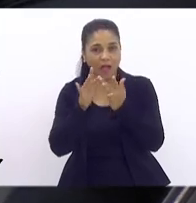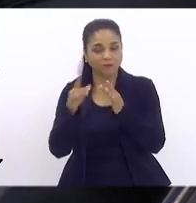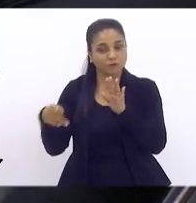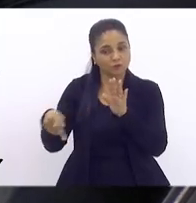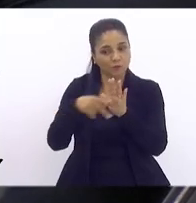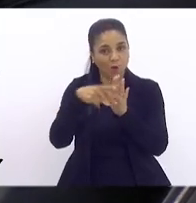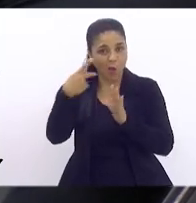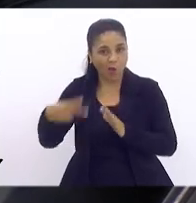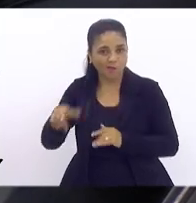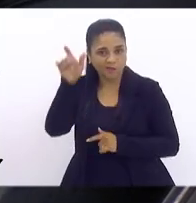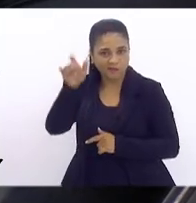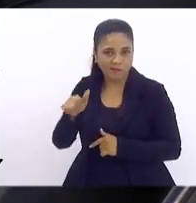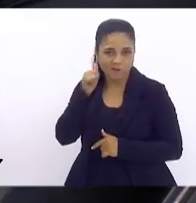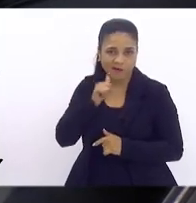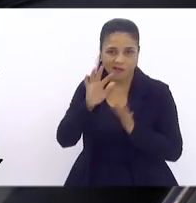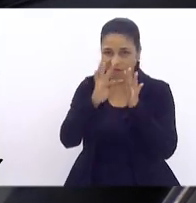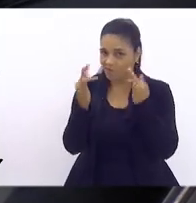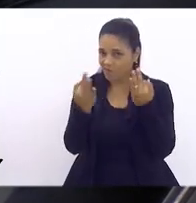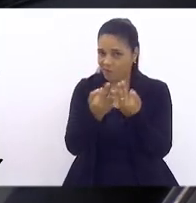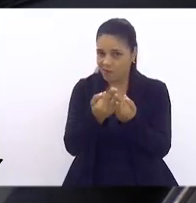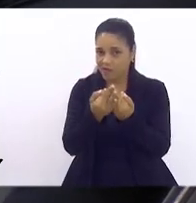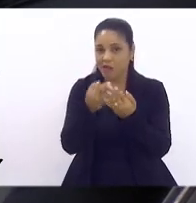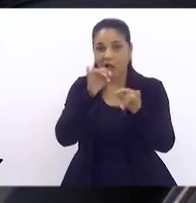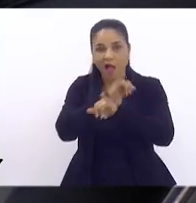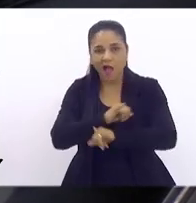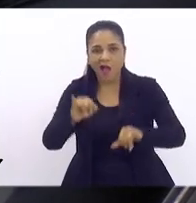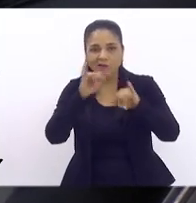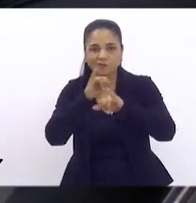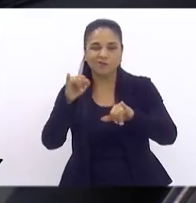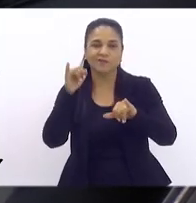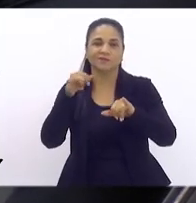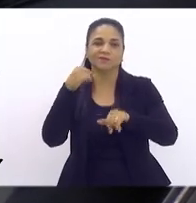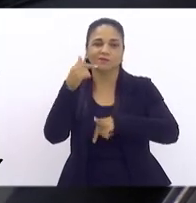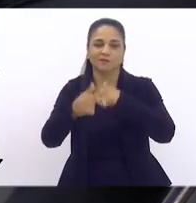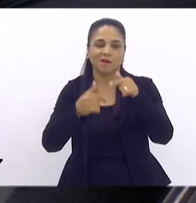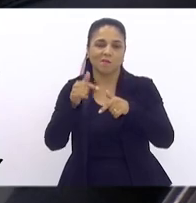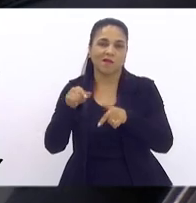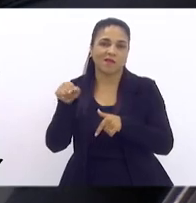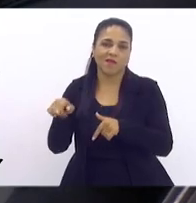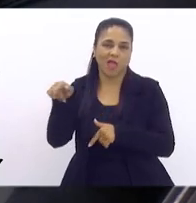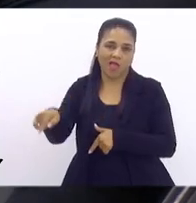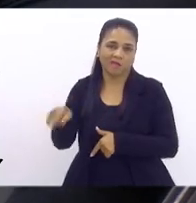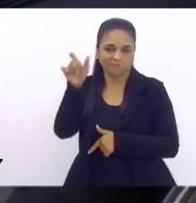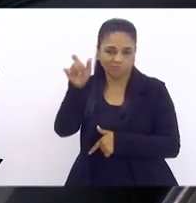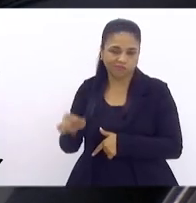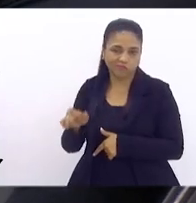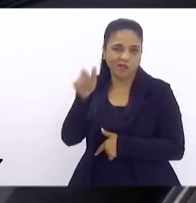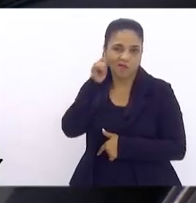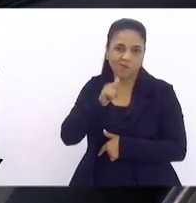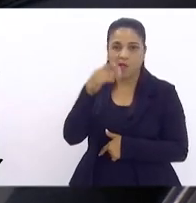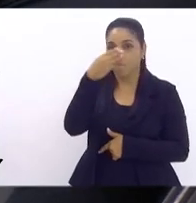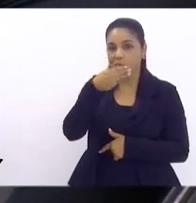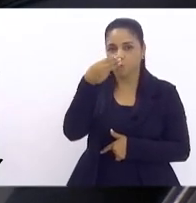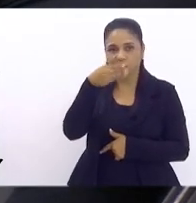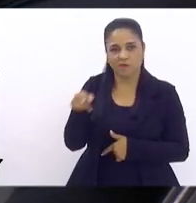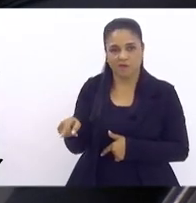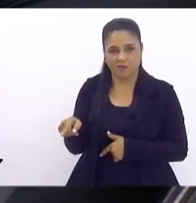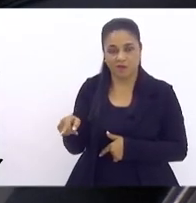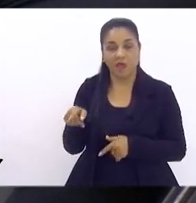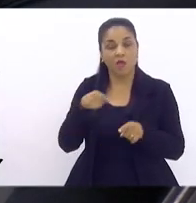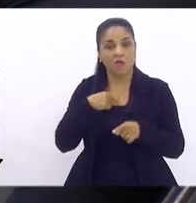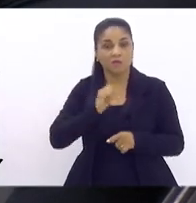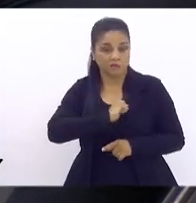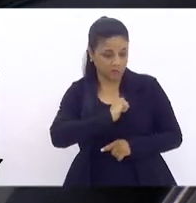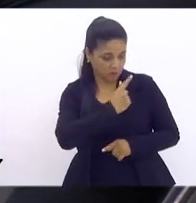contatos da família anunciando serviços como elas como se elas fossem prostitutas eu tive um caso em São Gonçalo